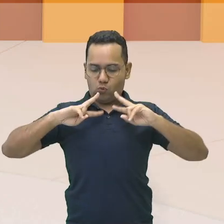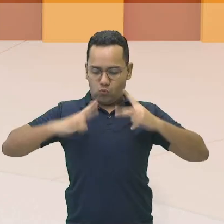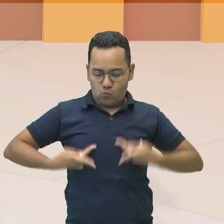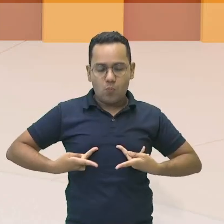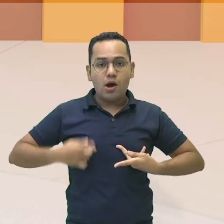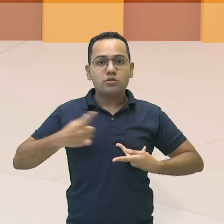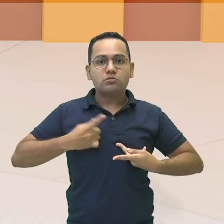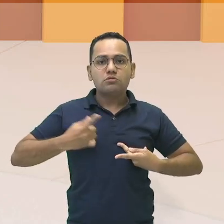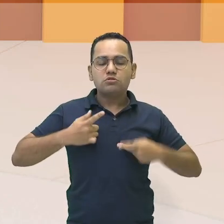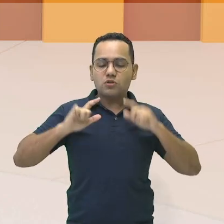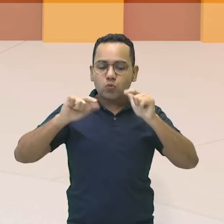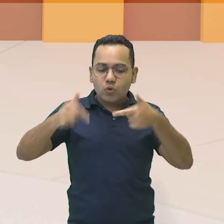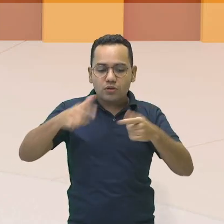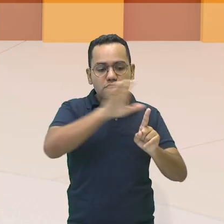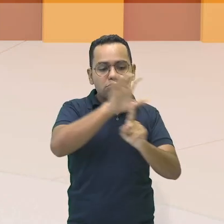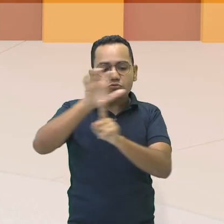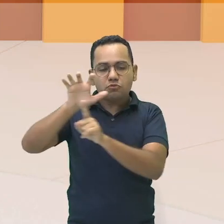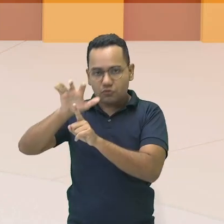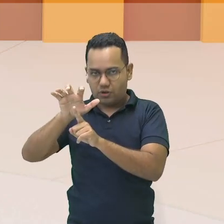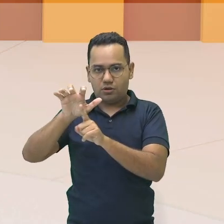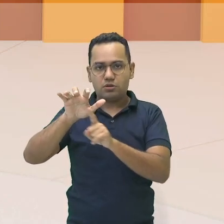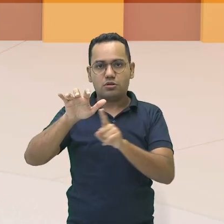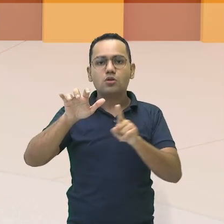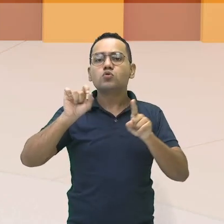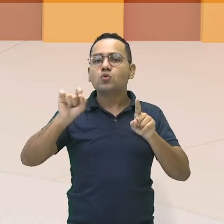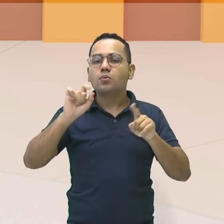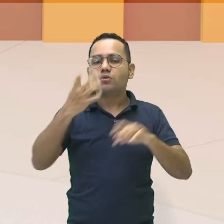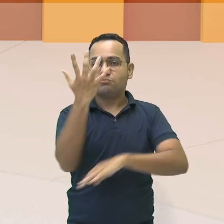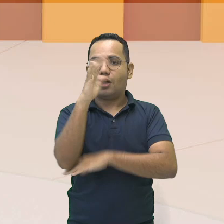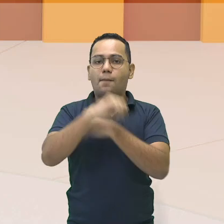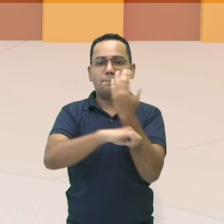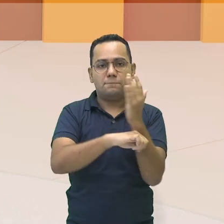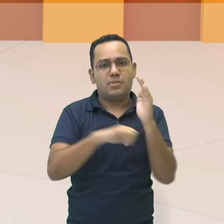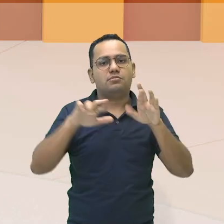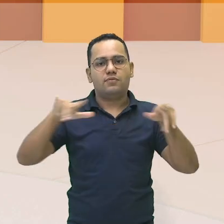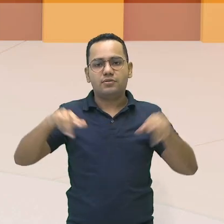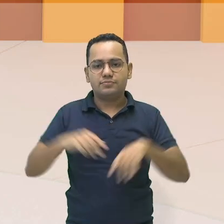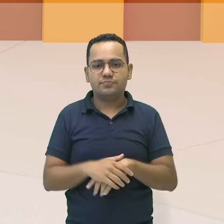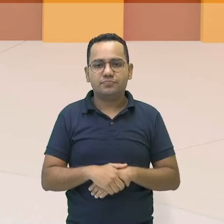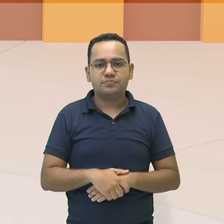da natureza. Aristóteles, por exemplo, lá na Antiguidade Clássica,